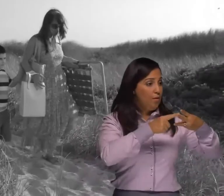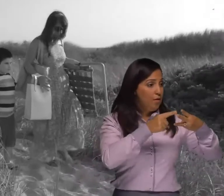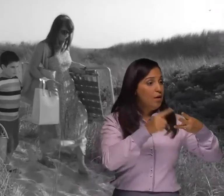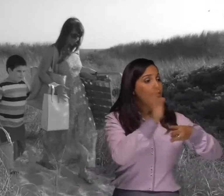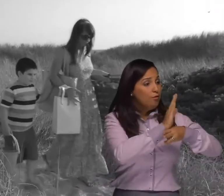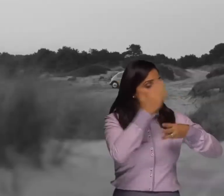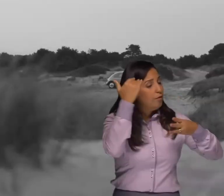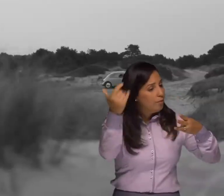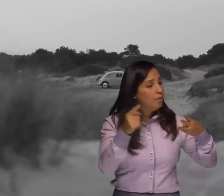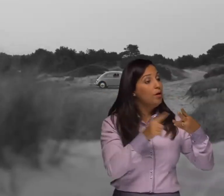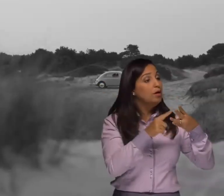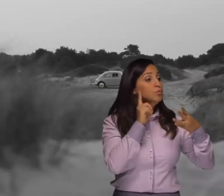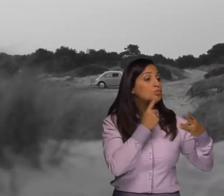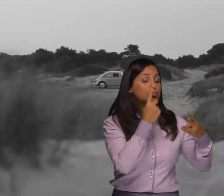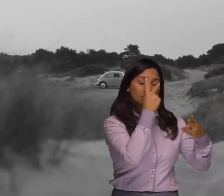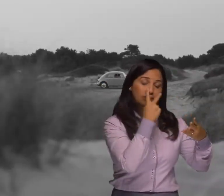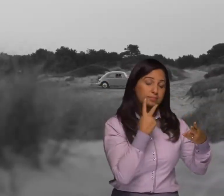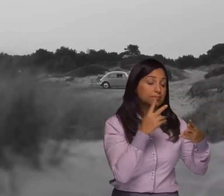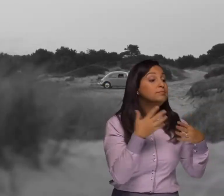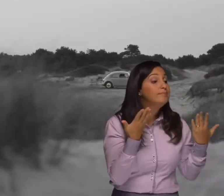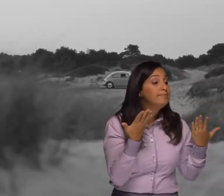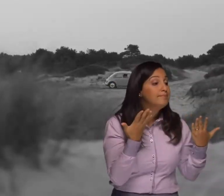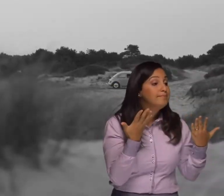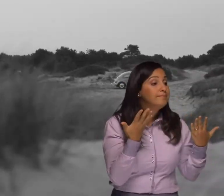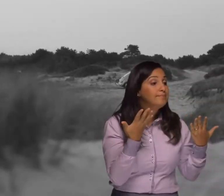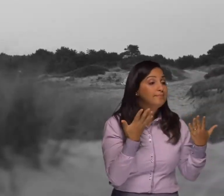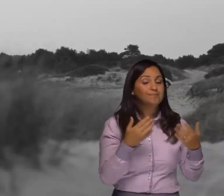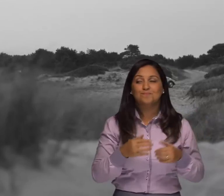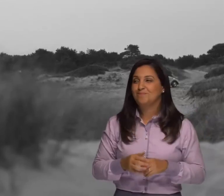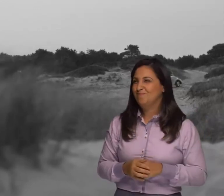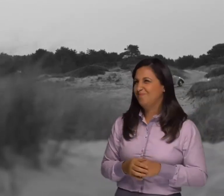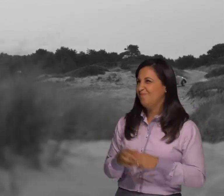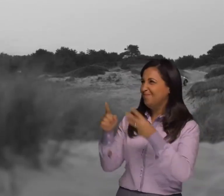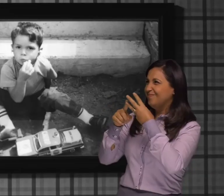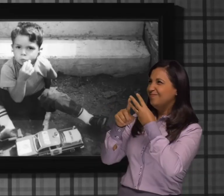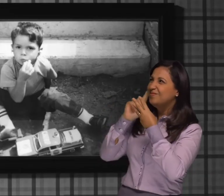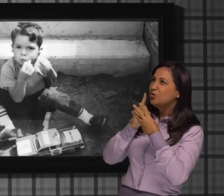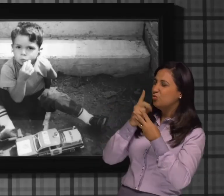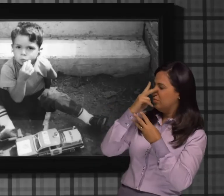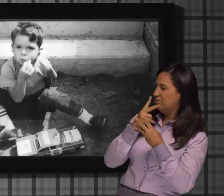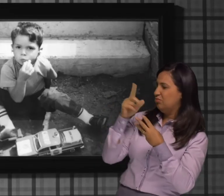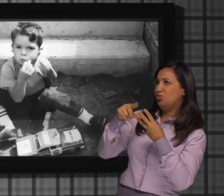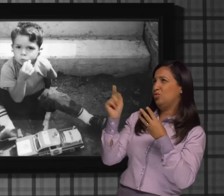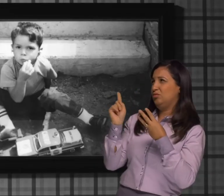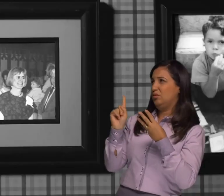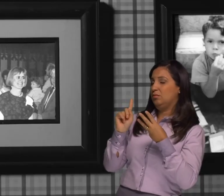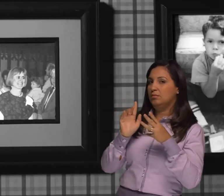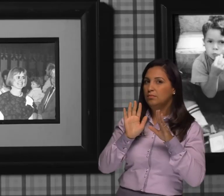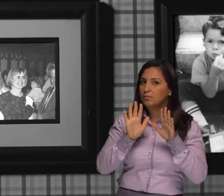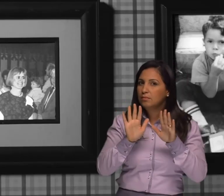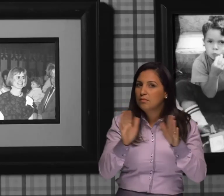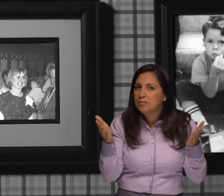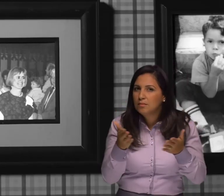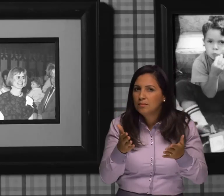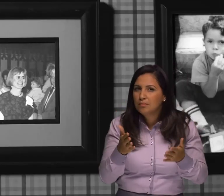Esse vai ser um jogador de futebol, esse um ator famoso, e esse vai ser cego e surdo. Eu nunca teria